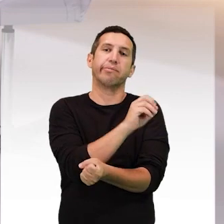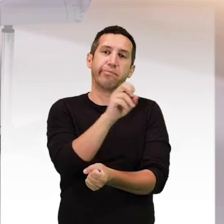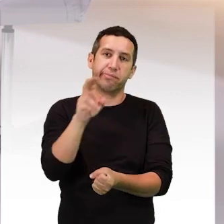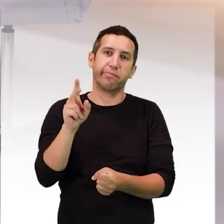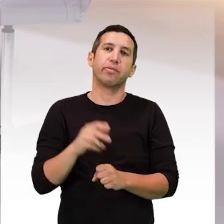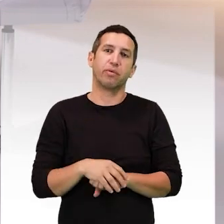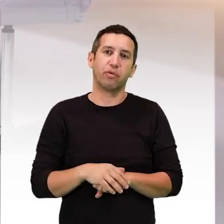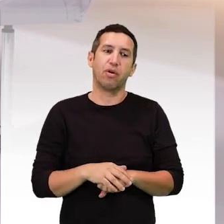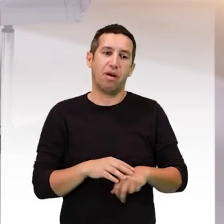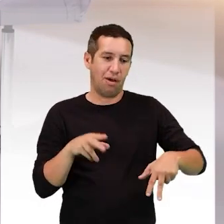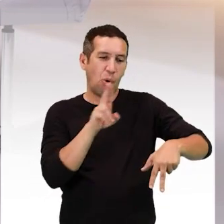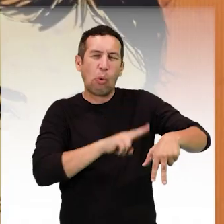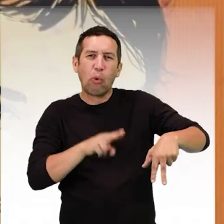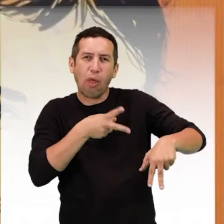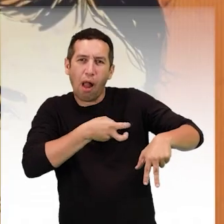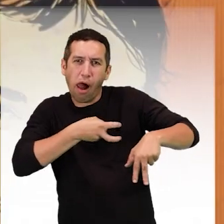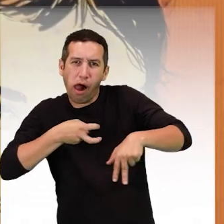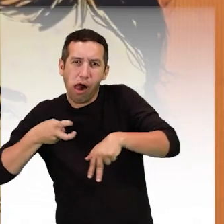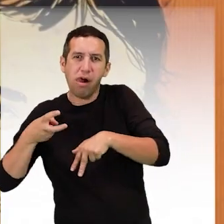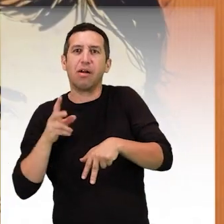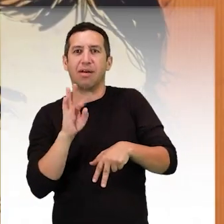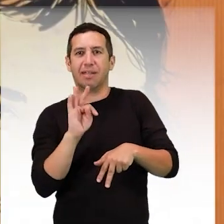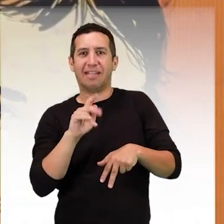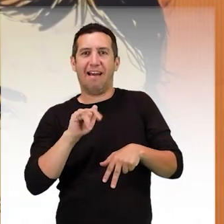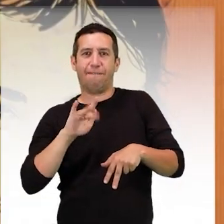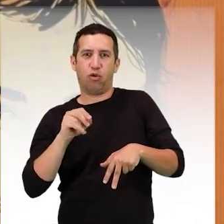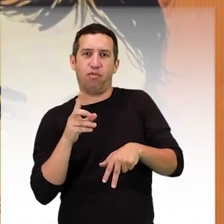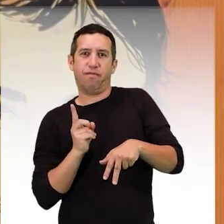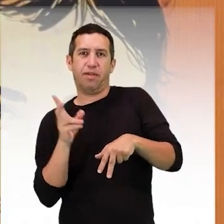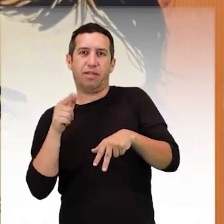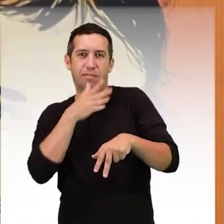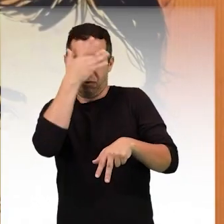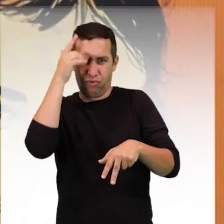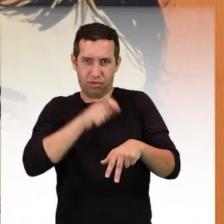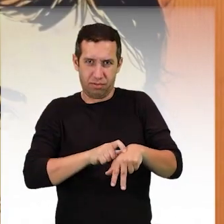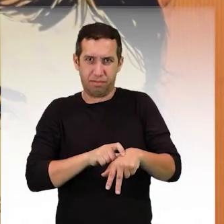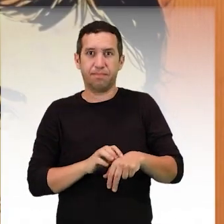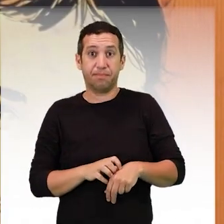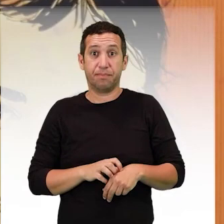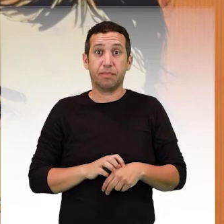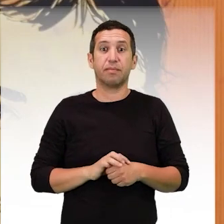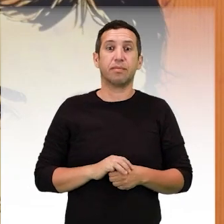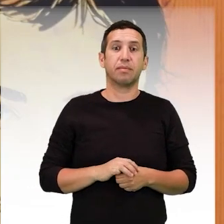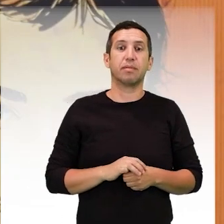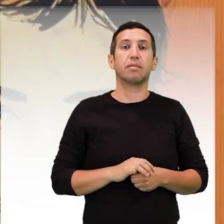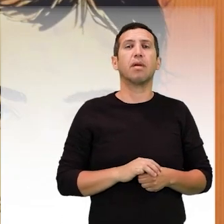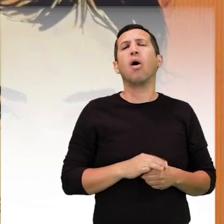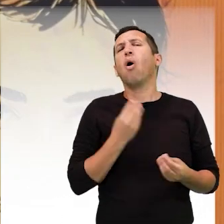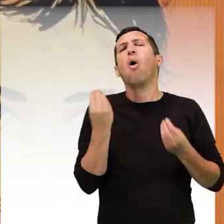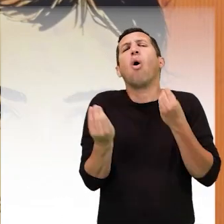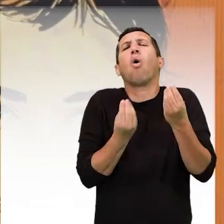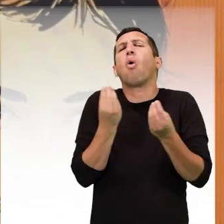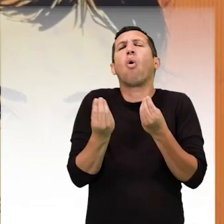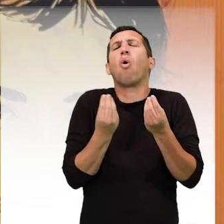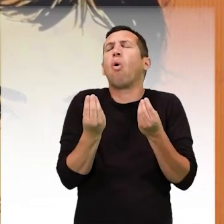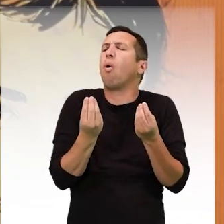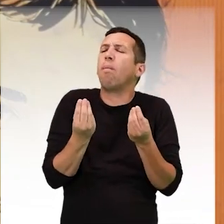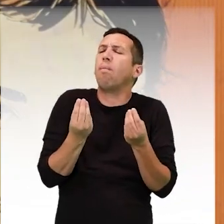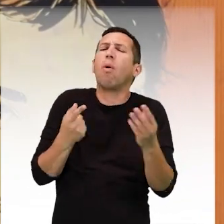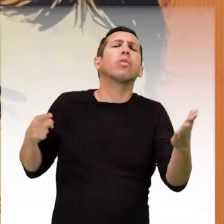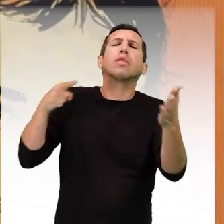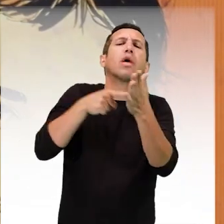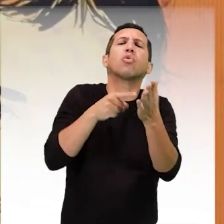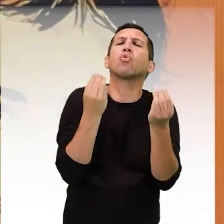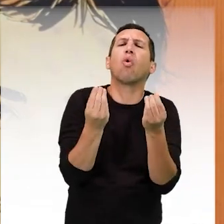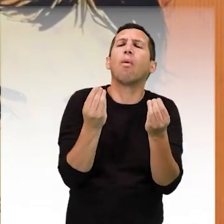comum a presença do tráfico de pessoas. Essas pessoas, elas não conseguem fazer a denúncia. Outra pessoa pode denunciar, e como denunciar? Como